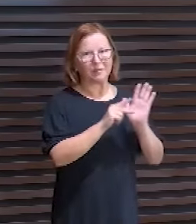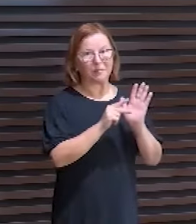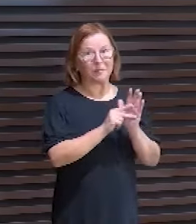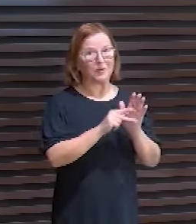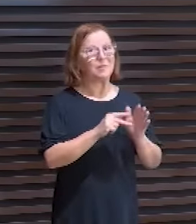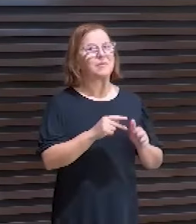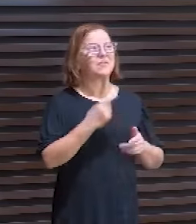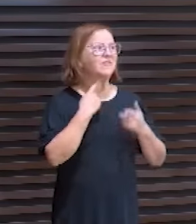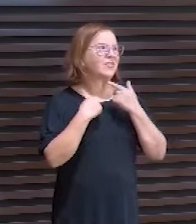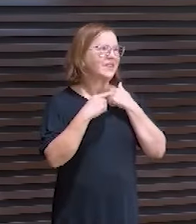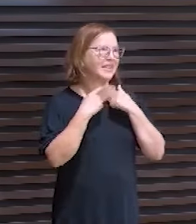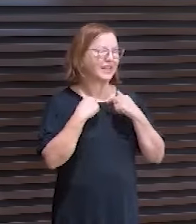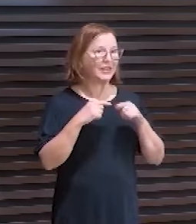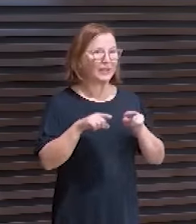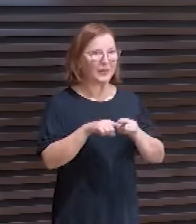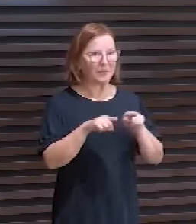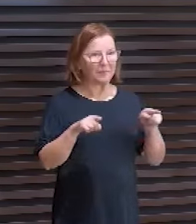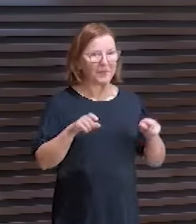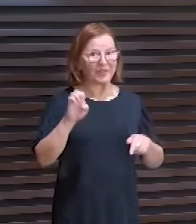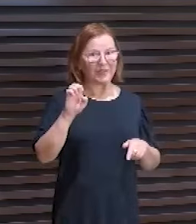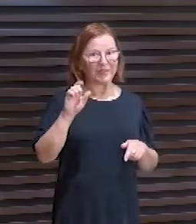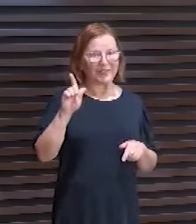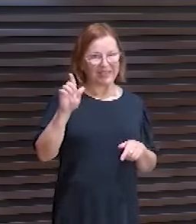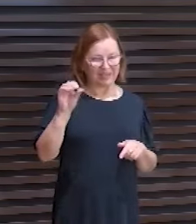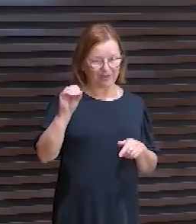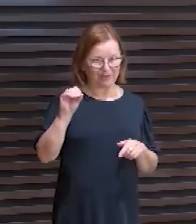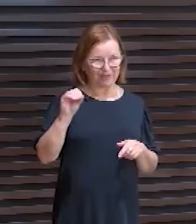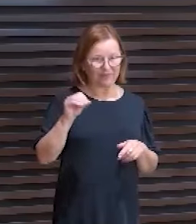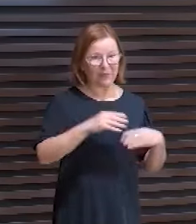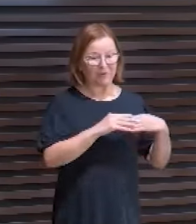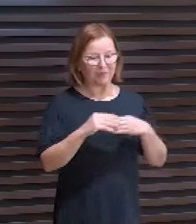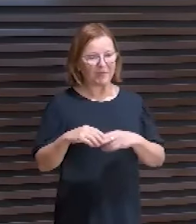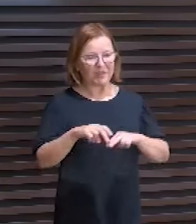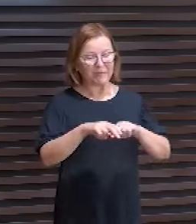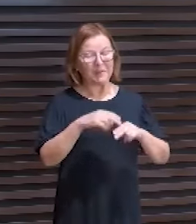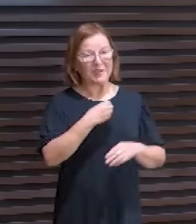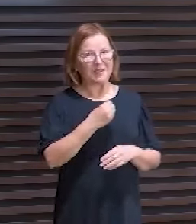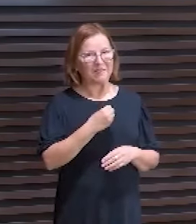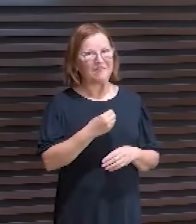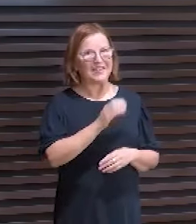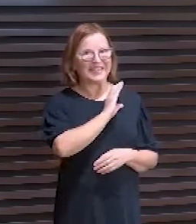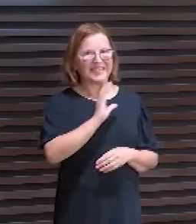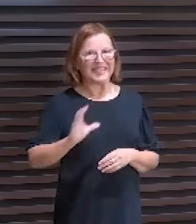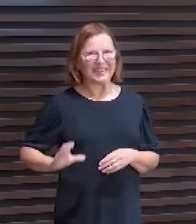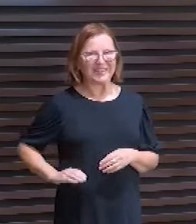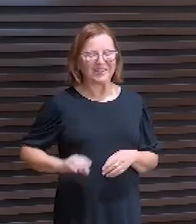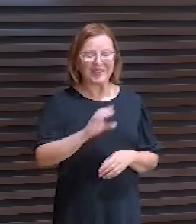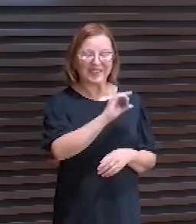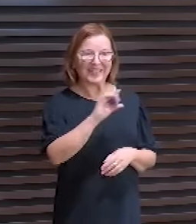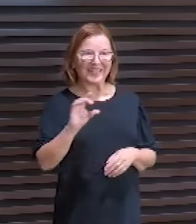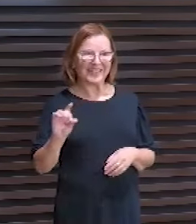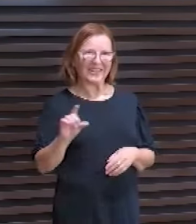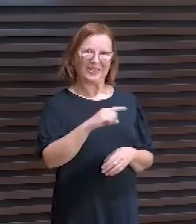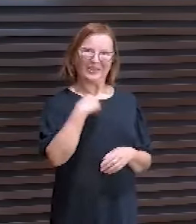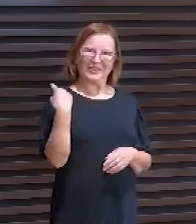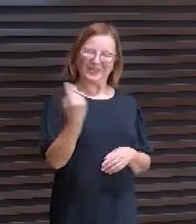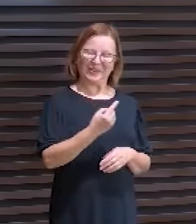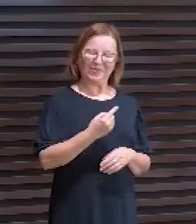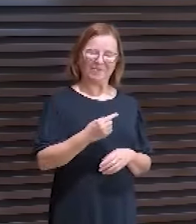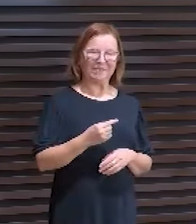governado pela ação de Cristo pela vida de Cristo em cada um de nós e muitas